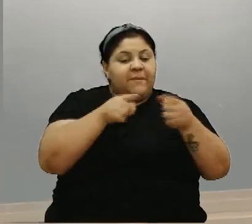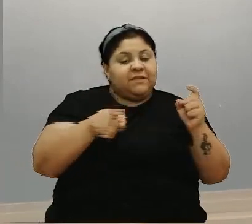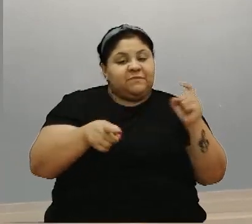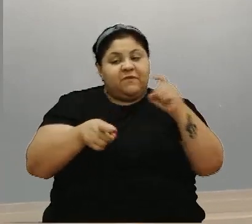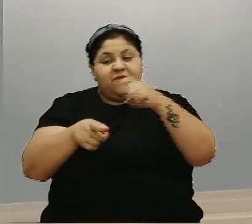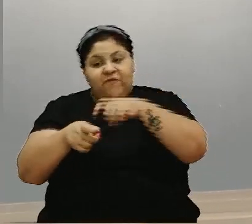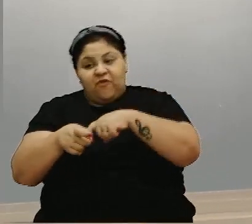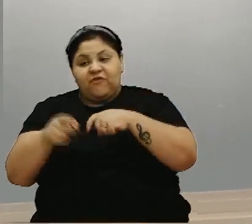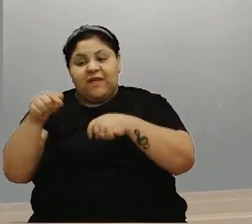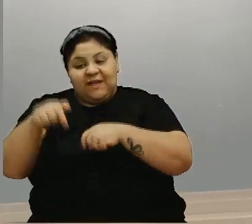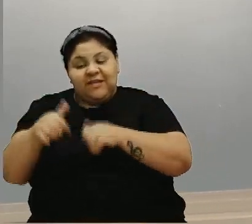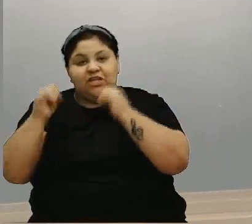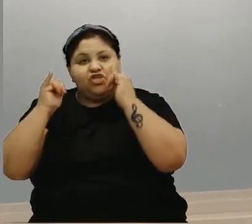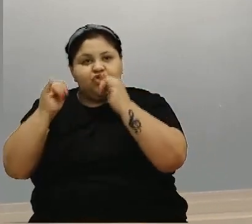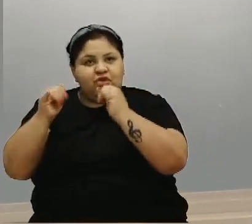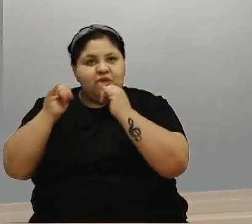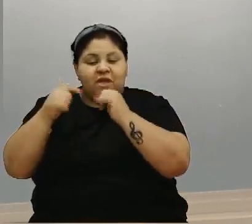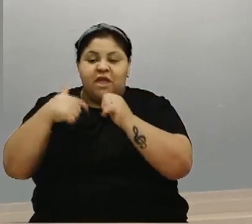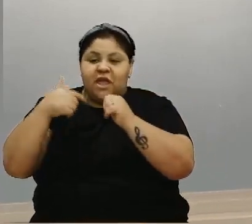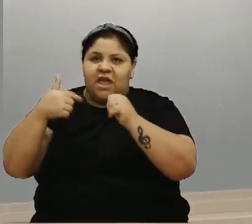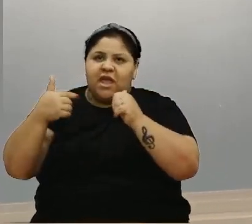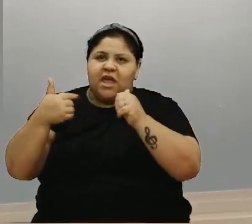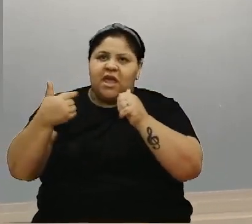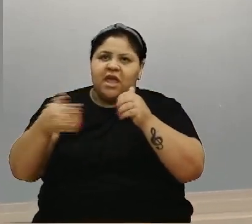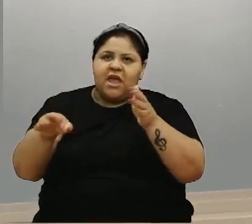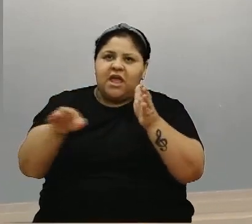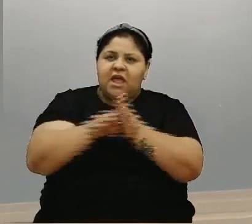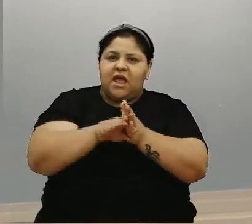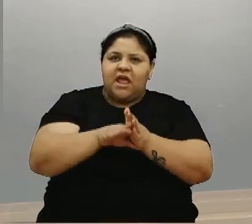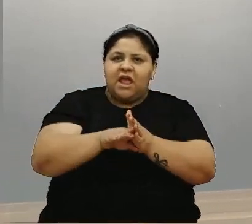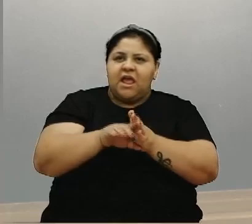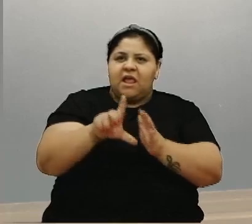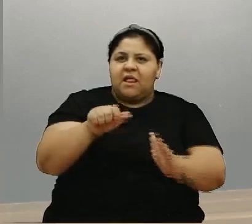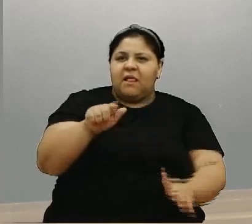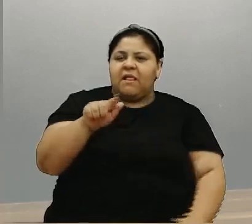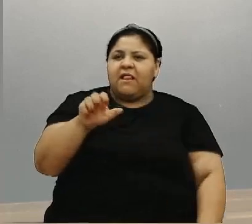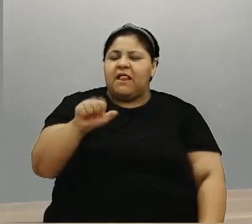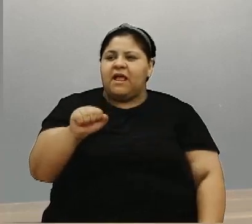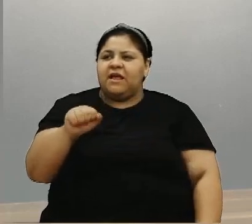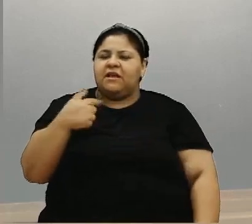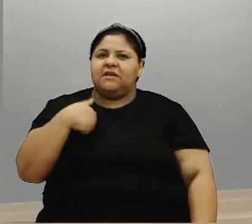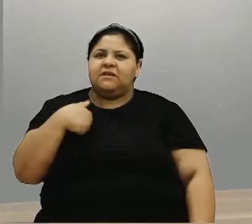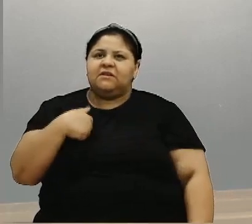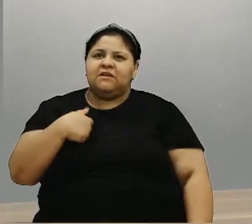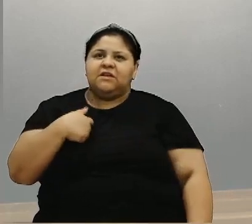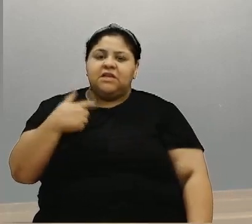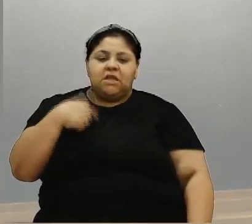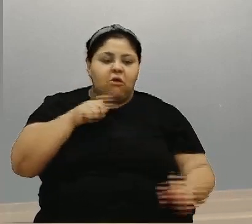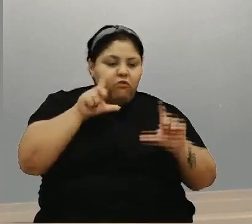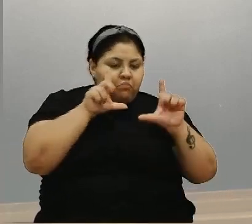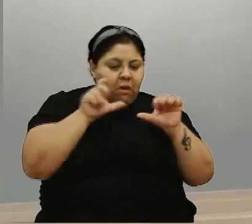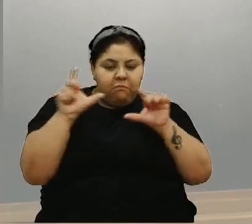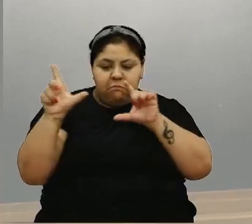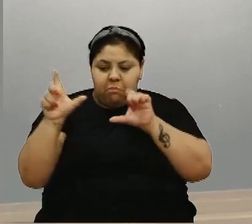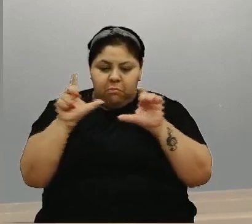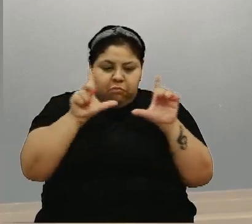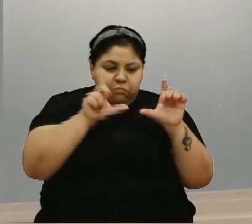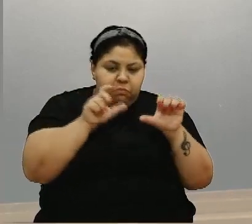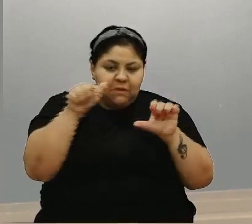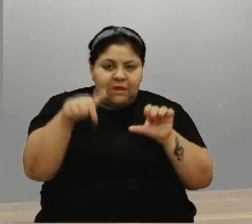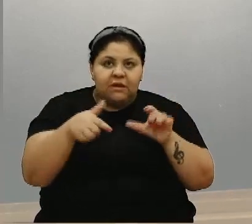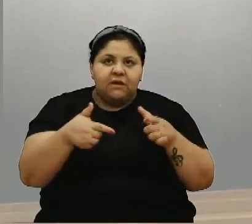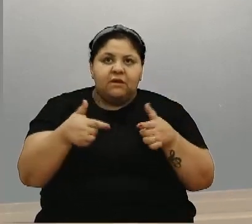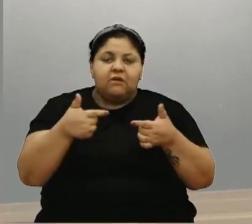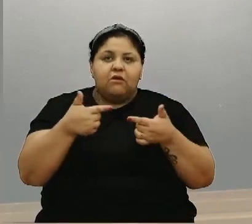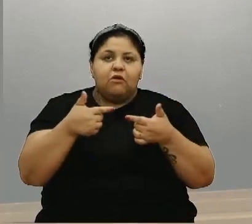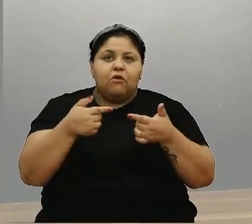até aqui de ônibus. E eu cheguei ali em Lages, naqueles lugares, comecei a fotografar as coisas daqui, porque eu